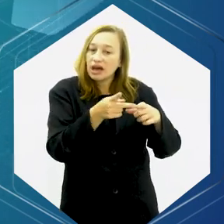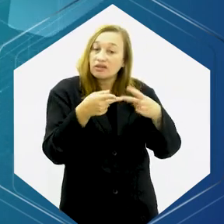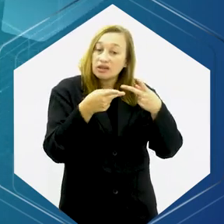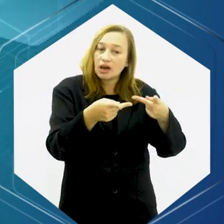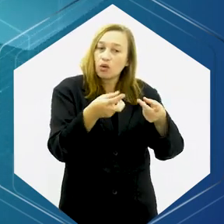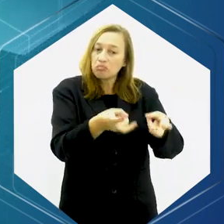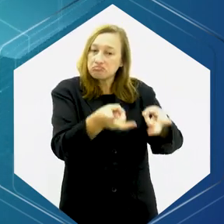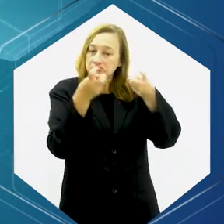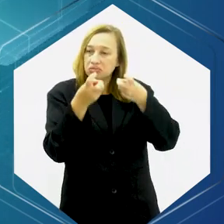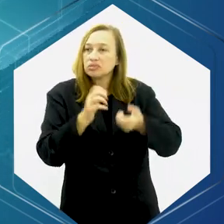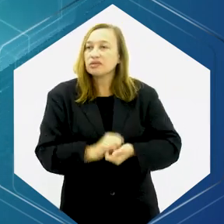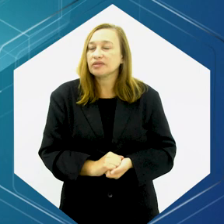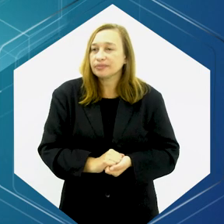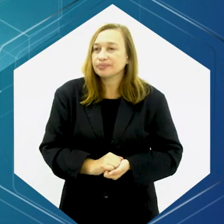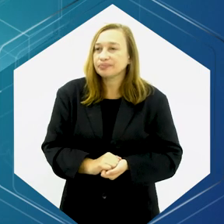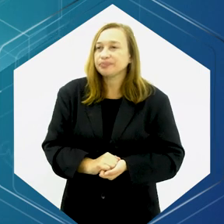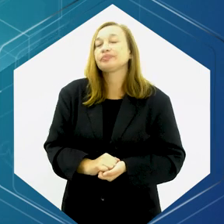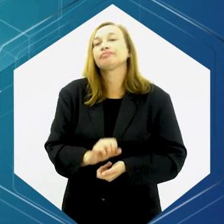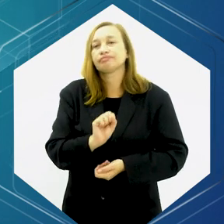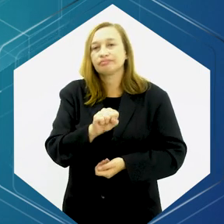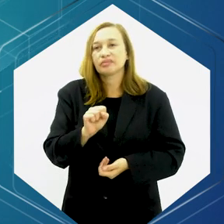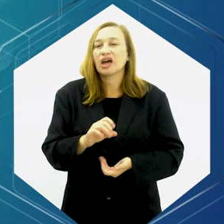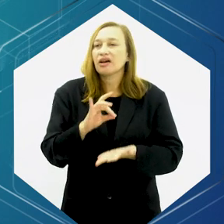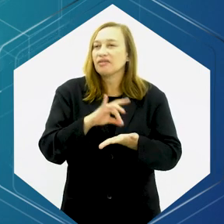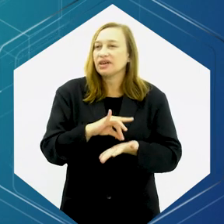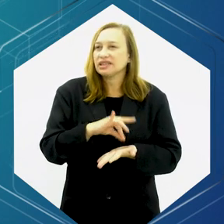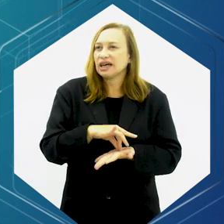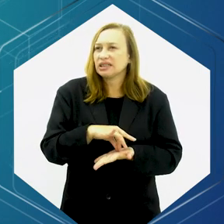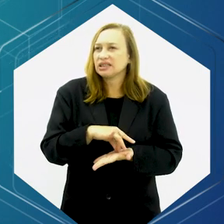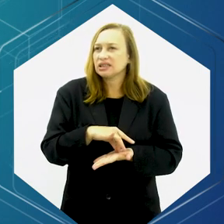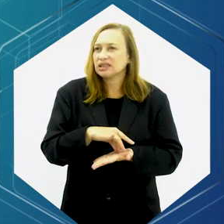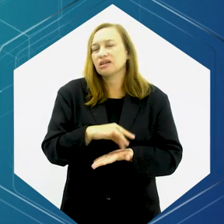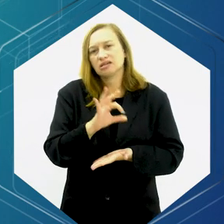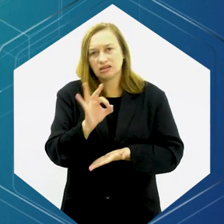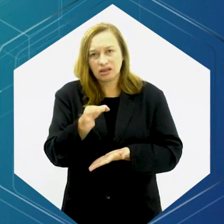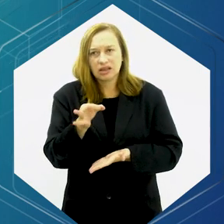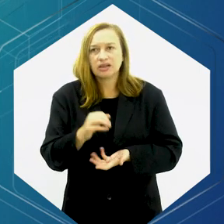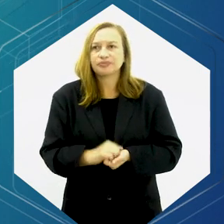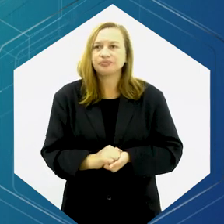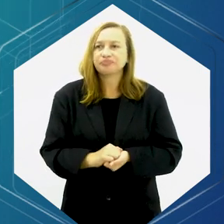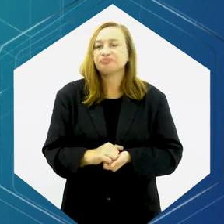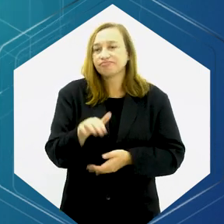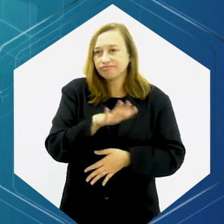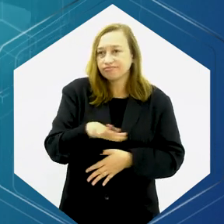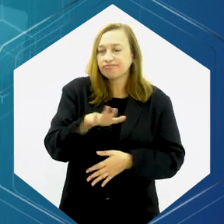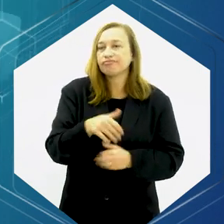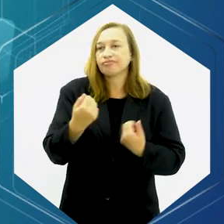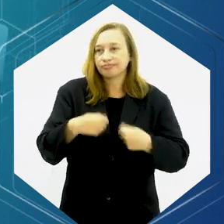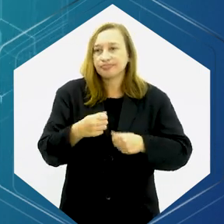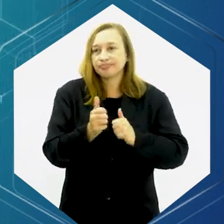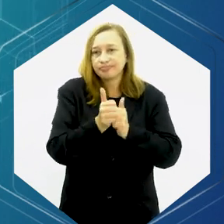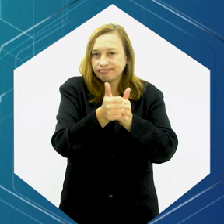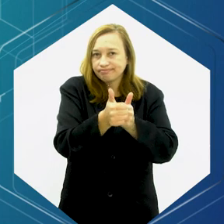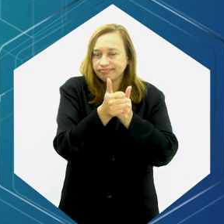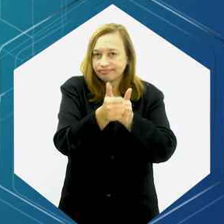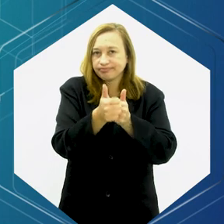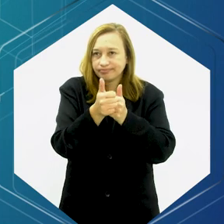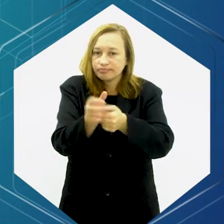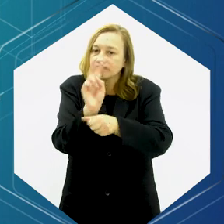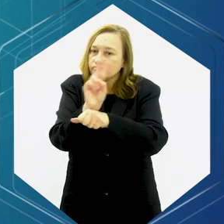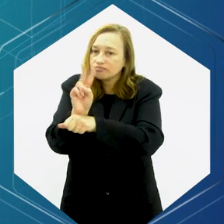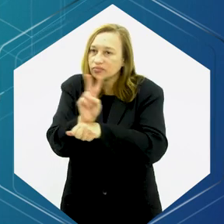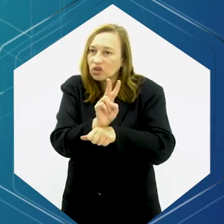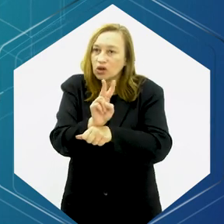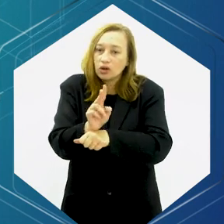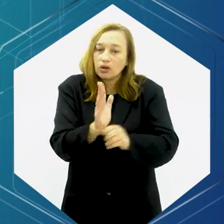pediatra que ele pode identificar isso é na verdade né e com certeza essa criança ela precisa ser